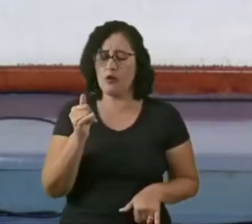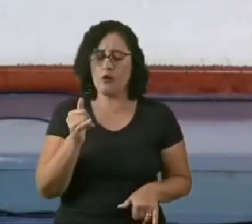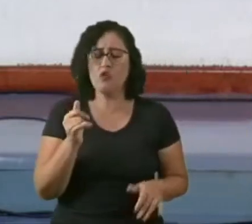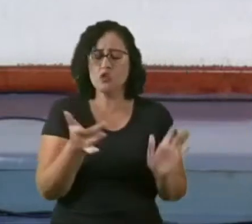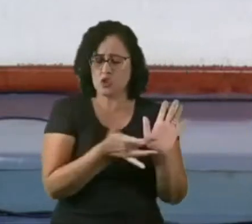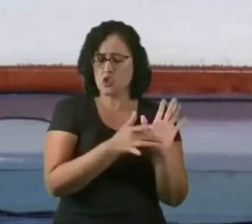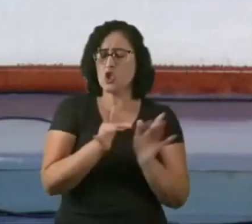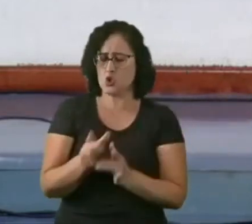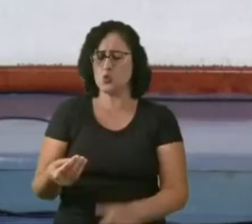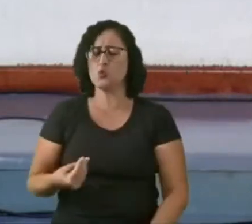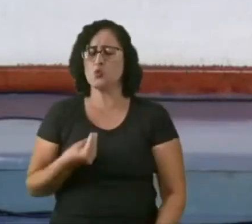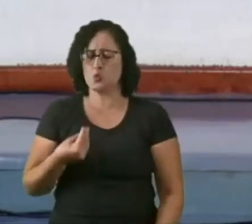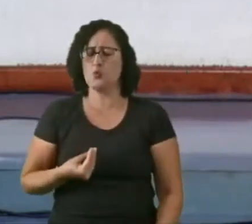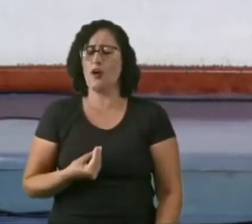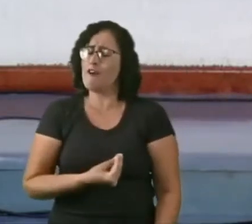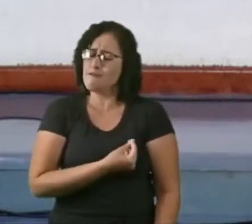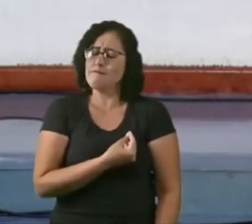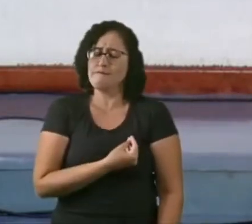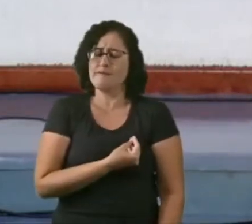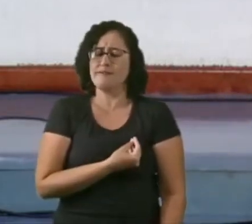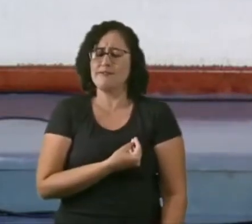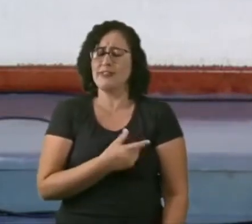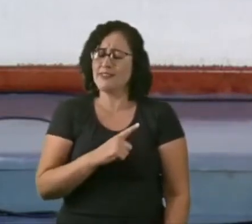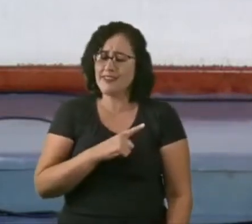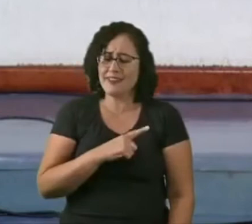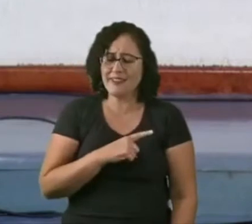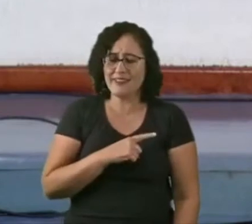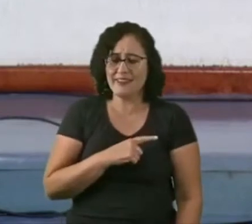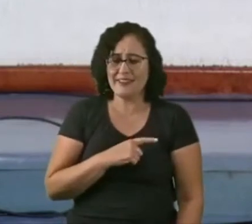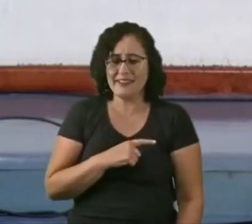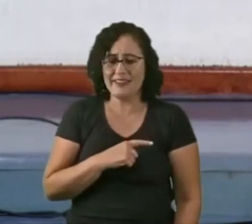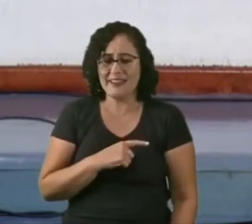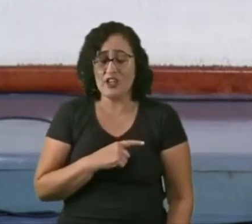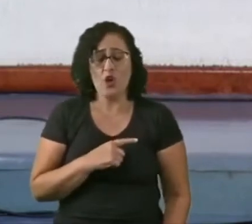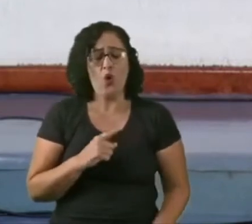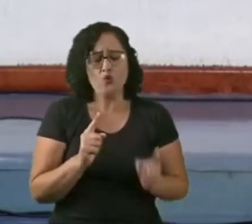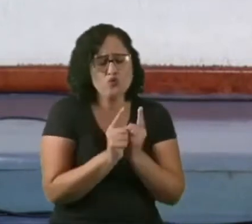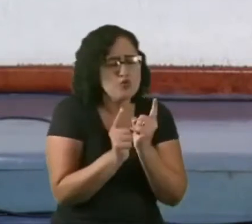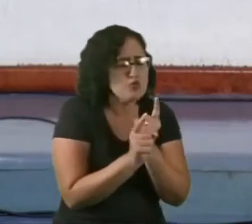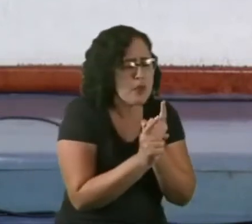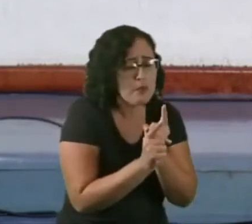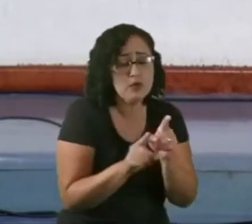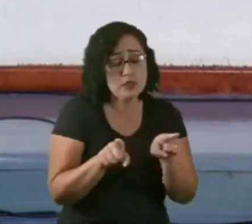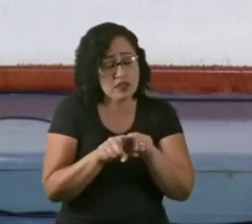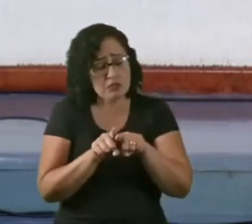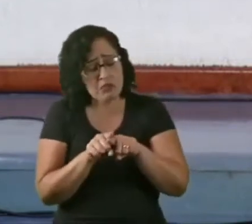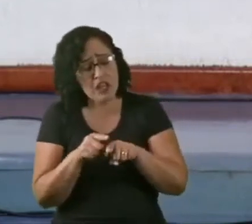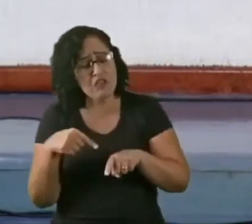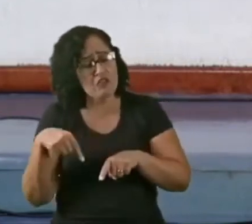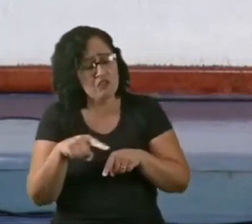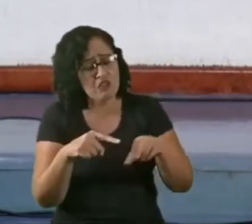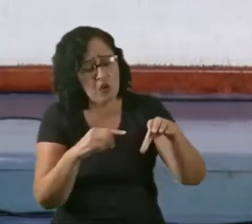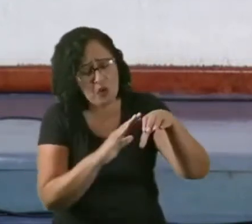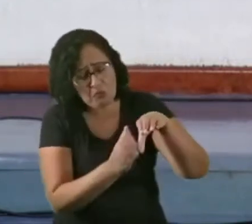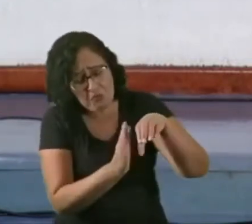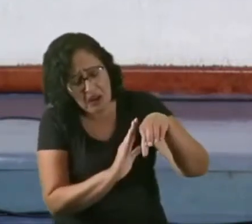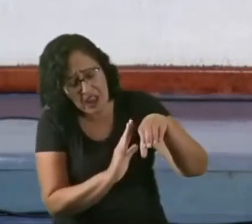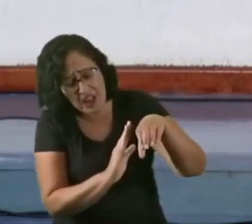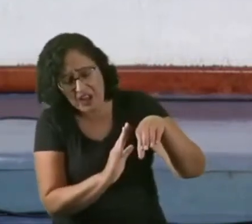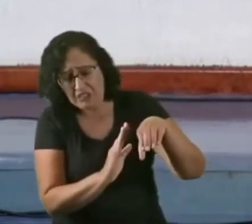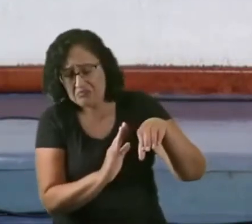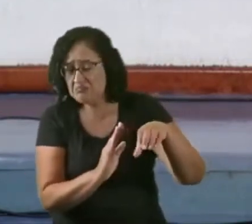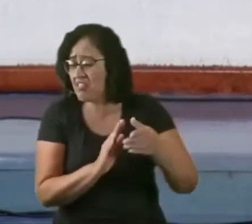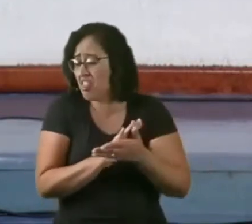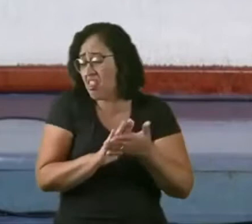tudo exatamente como as mulheres tinham dito, mas não o viram. Ele lhes disse: